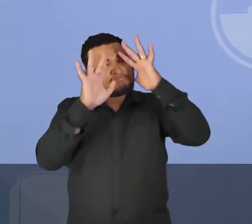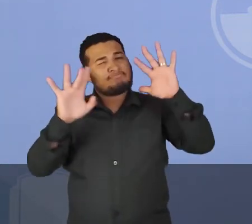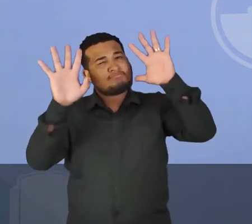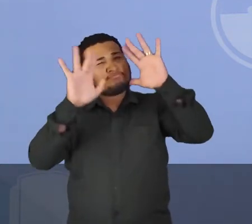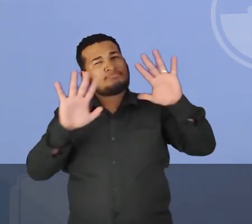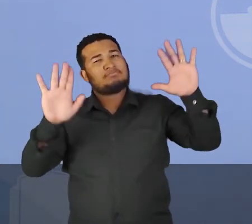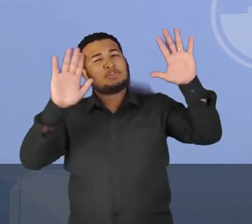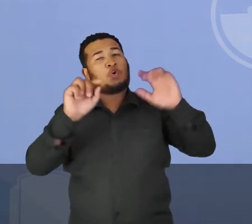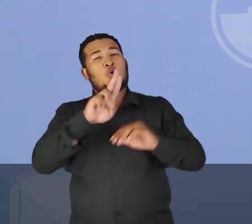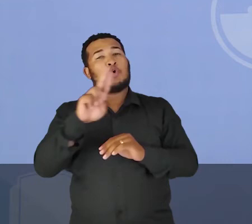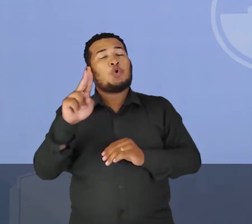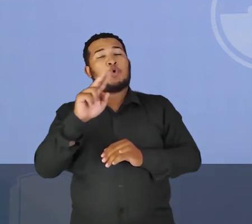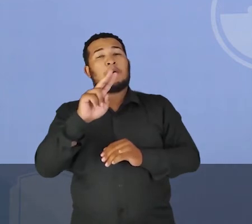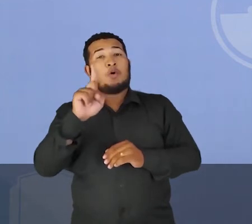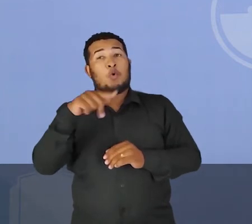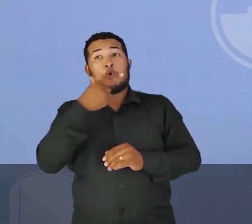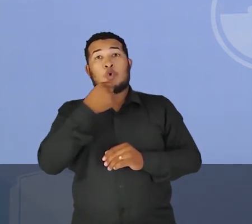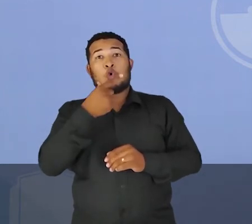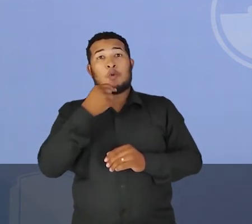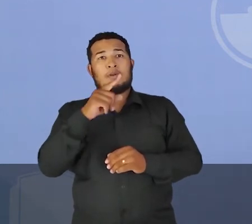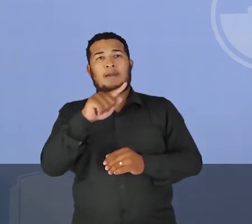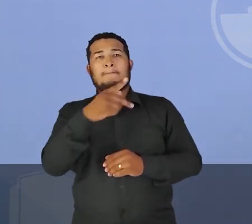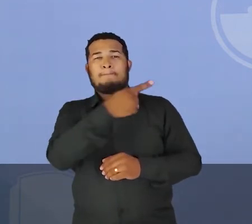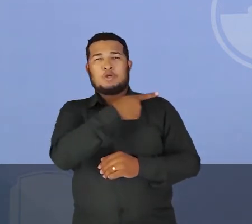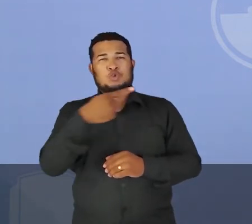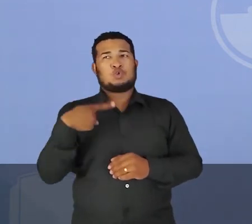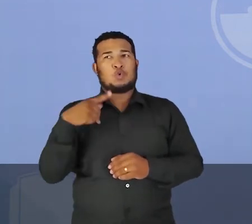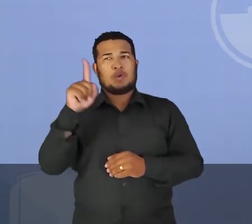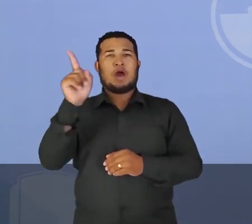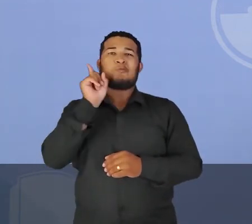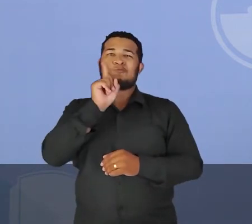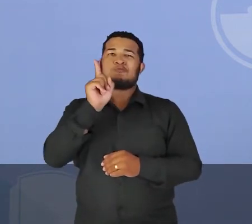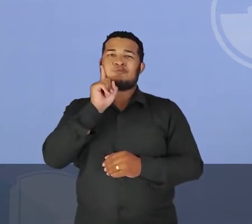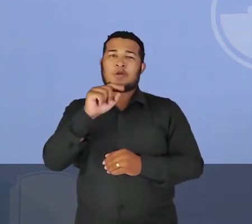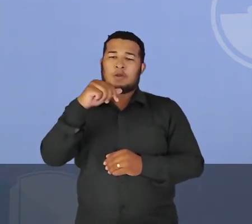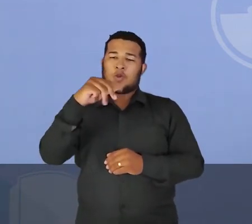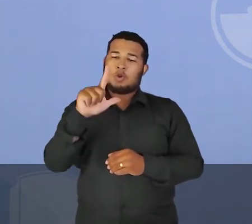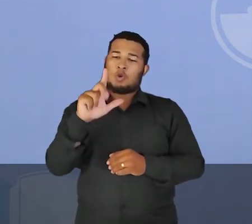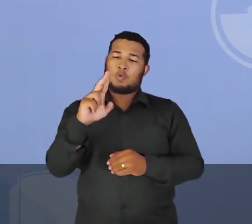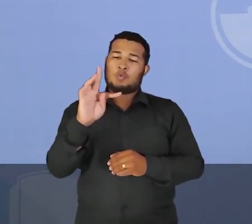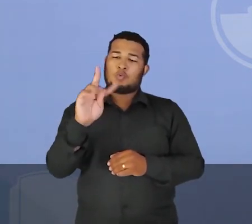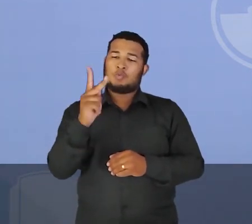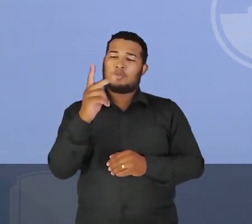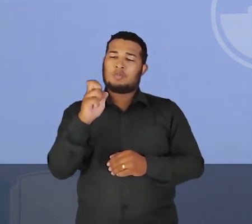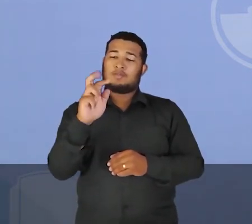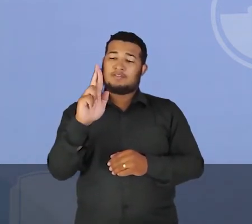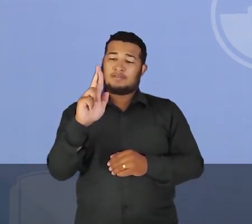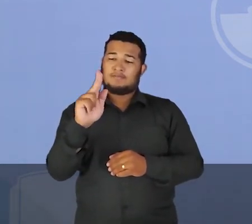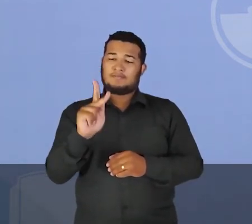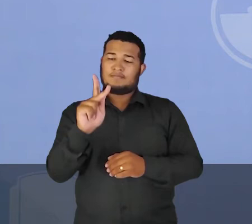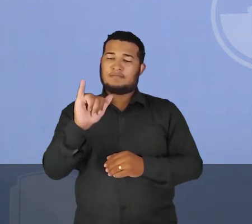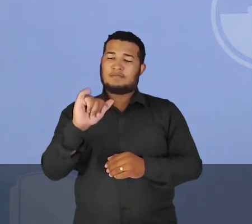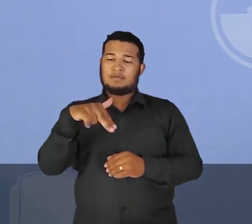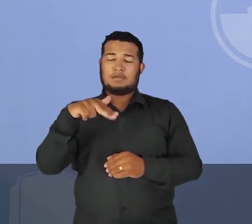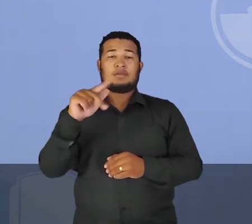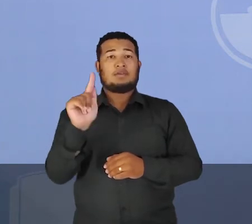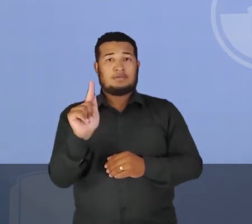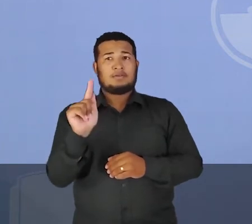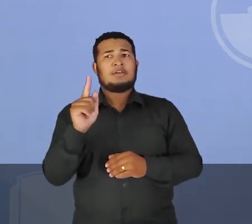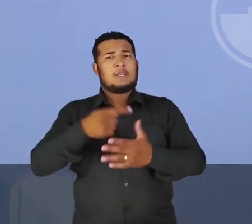da Igreja Batista americano e que lutou pelo direito dos negros americanos,